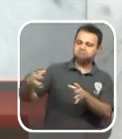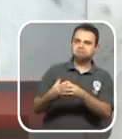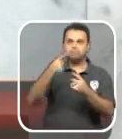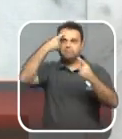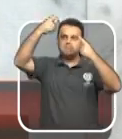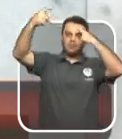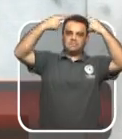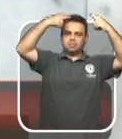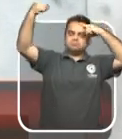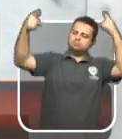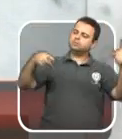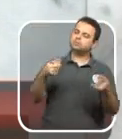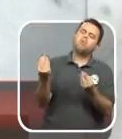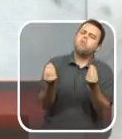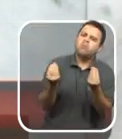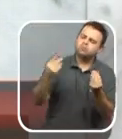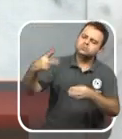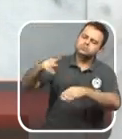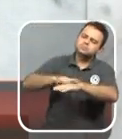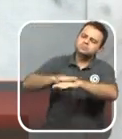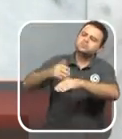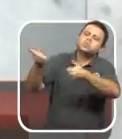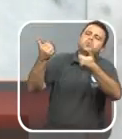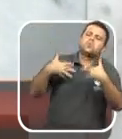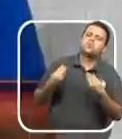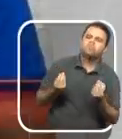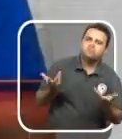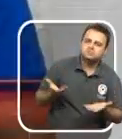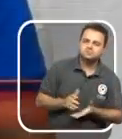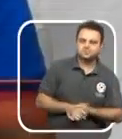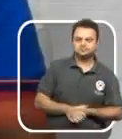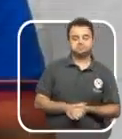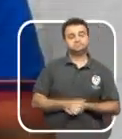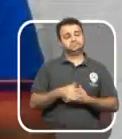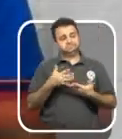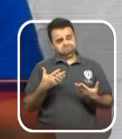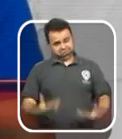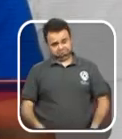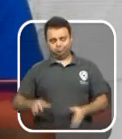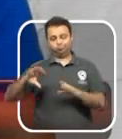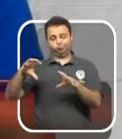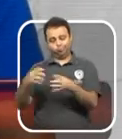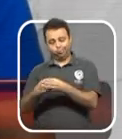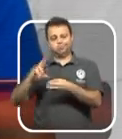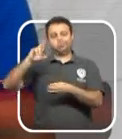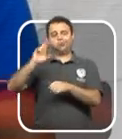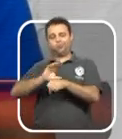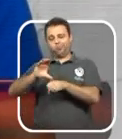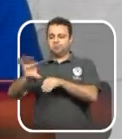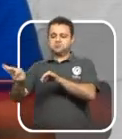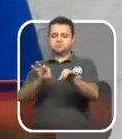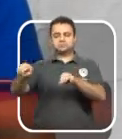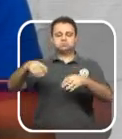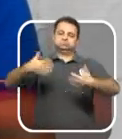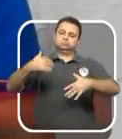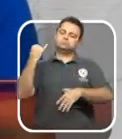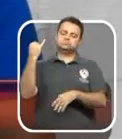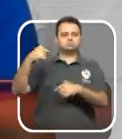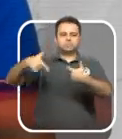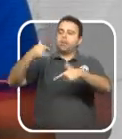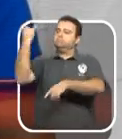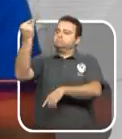senhor trazer esse conhecimento aqui para o plenário da Câmara? Muito bacana, né? Eu quero aqui reconhecer o trabalho importante da Escola